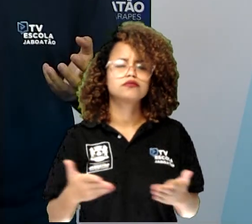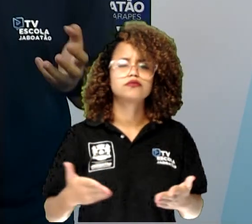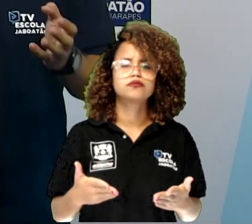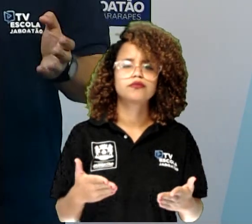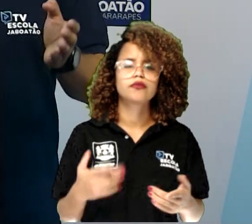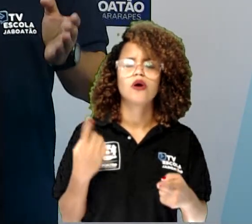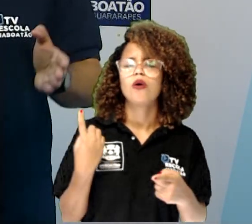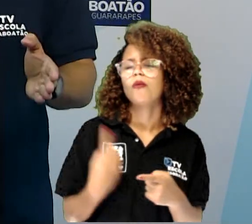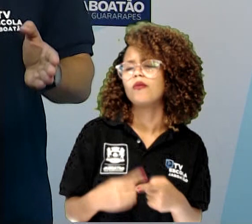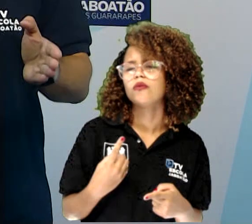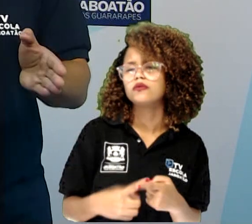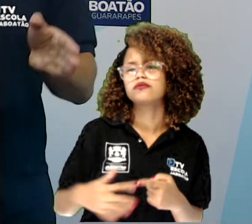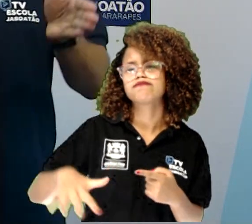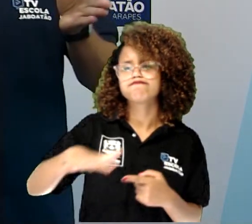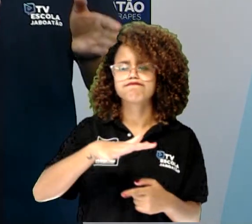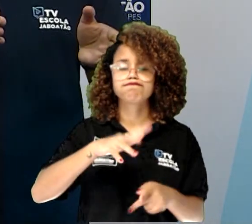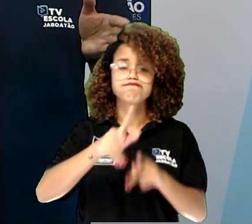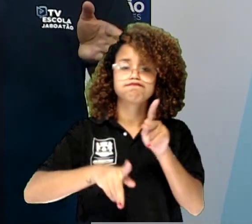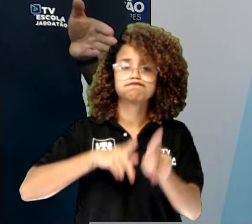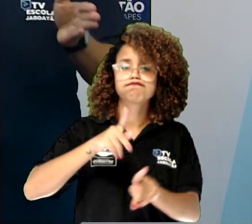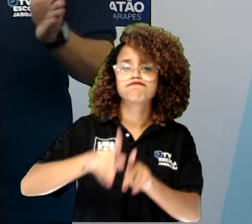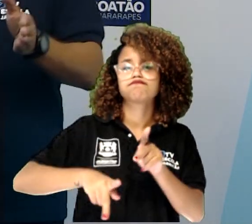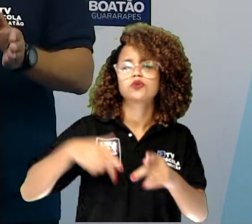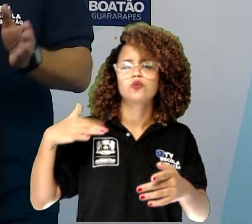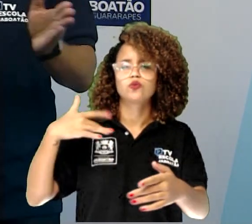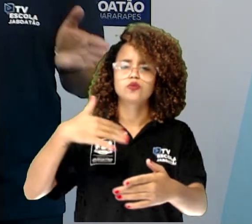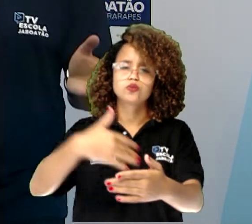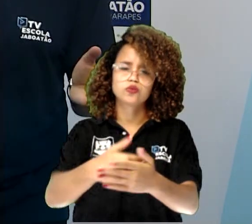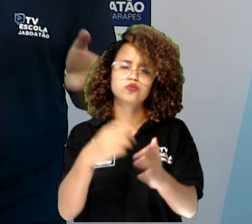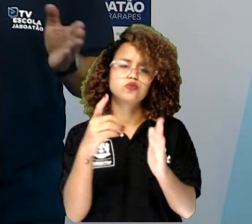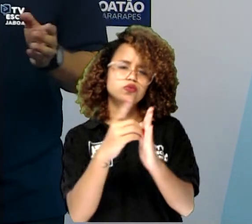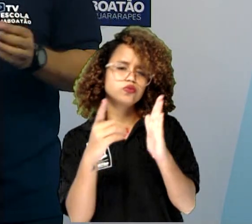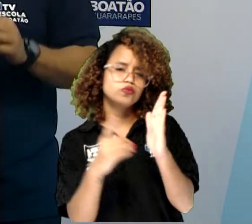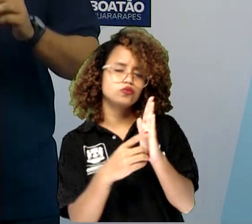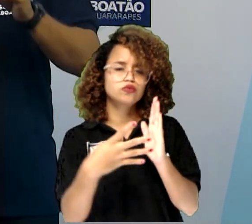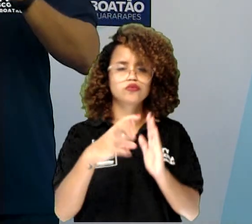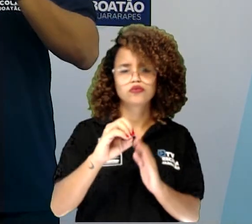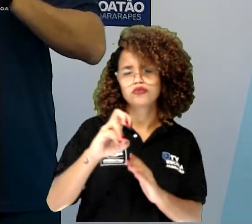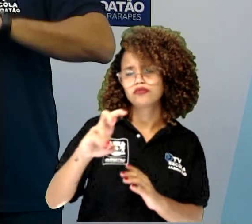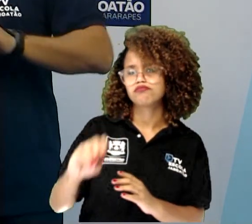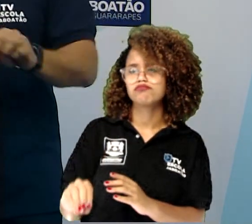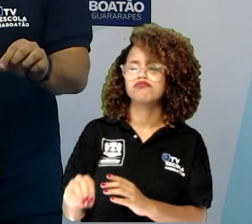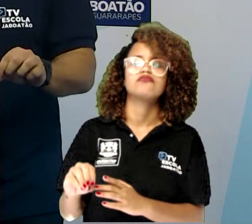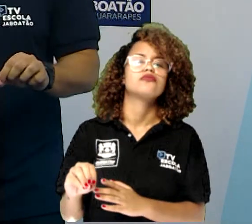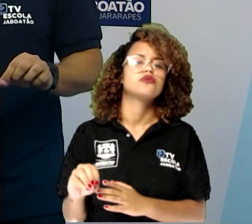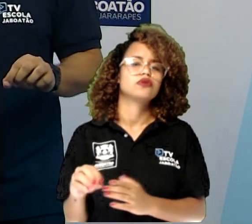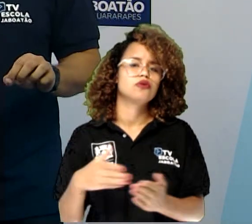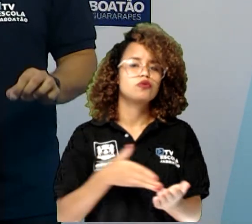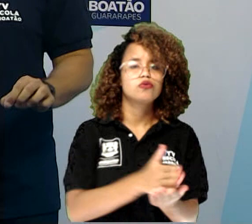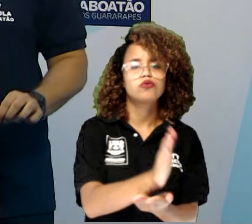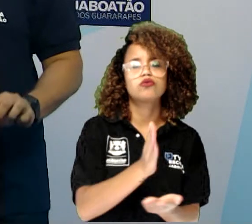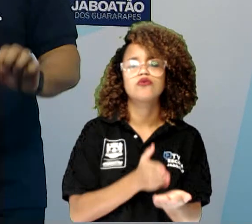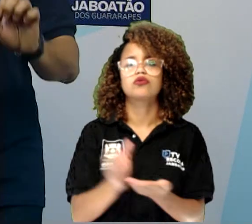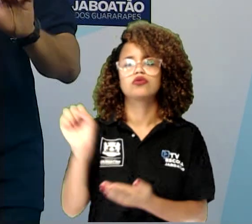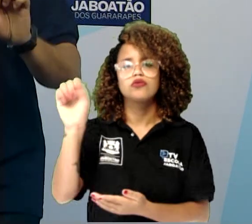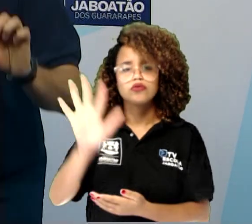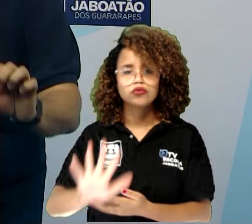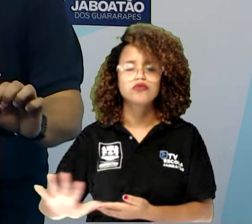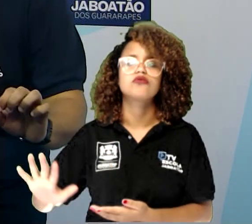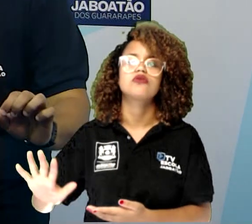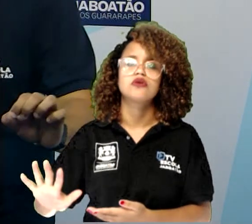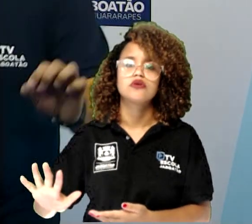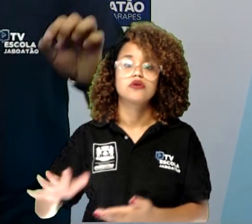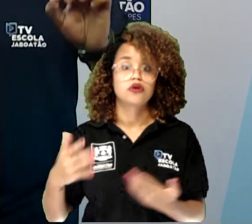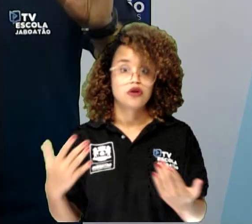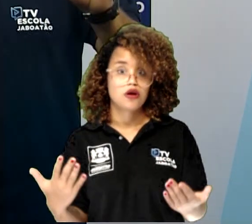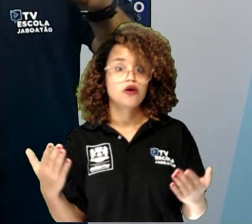que essa população, ao longo dessas décadas, 40, 50, se dirigiam para a região sudeste? Você vai anotar qual é